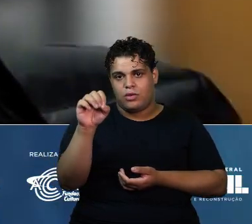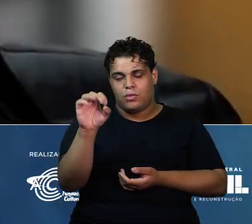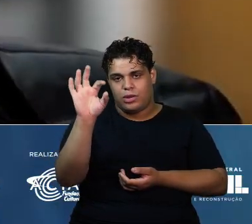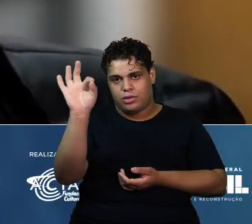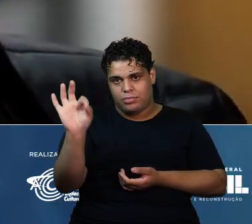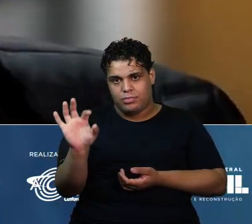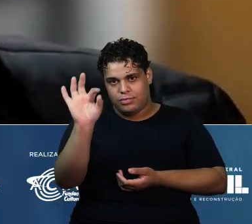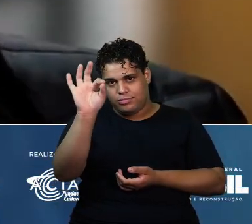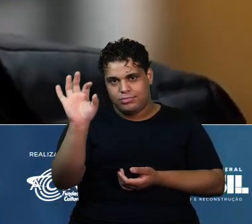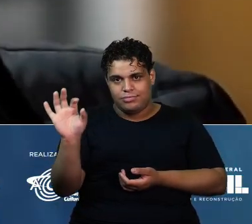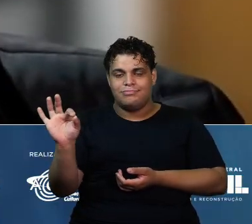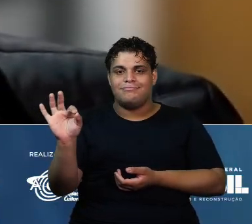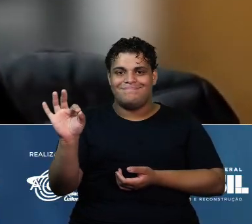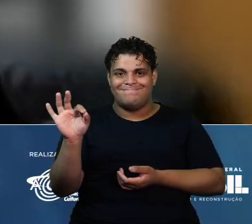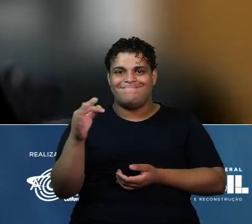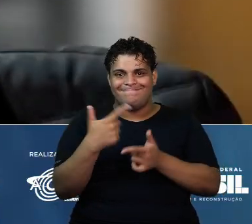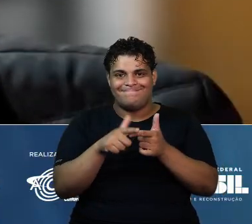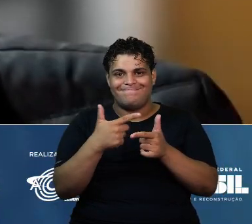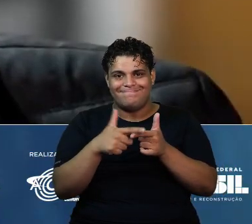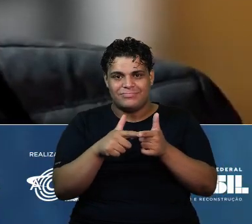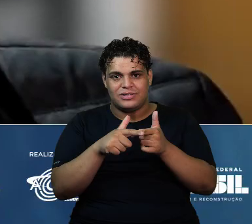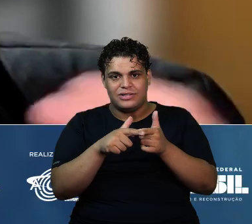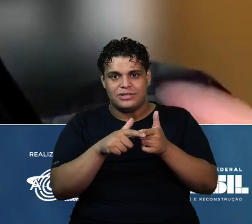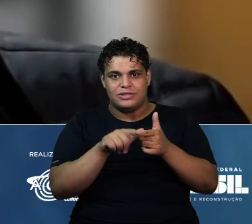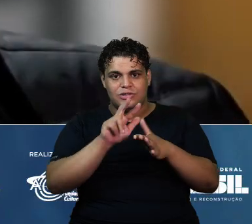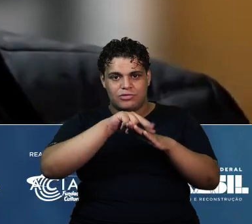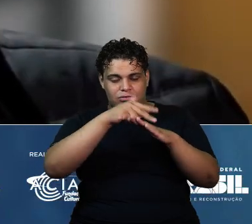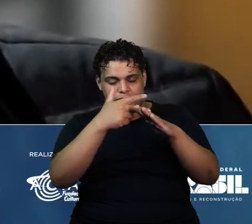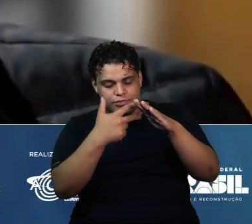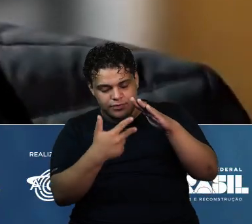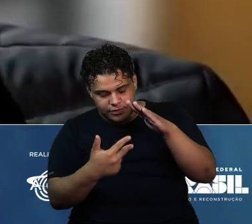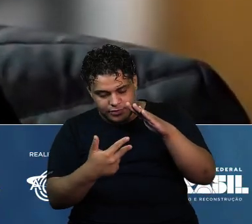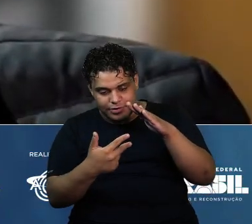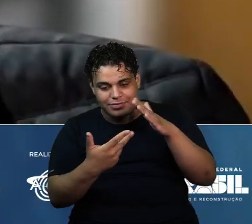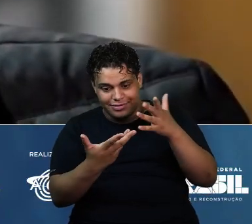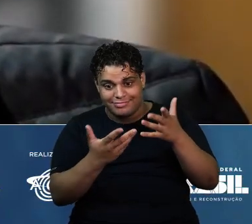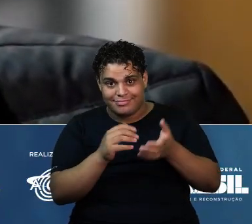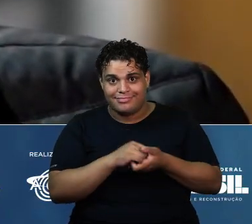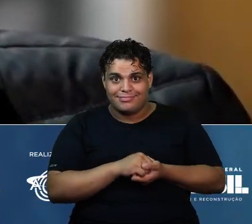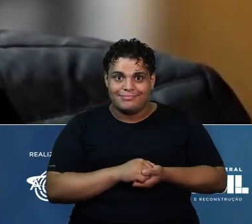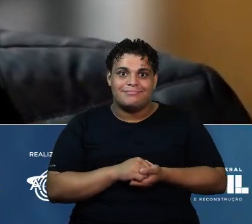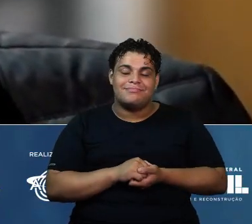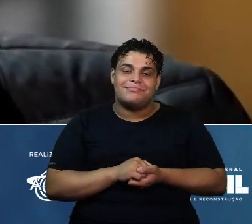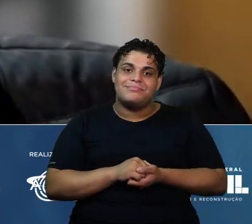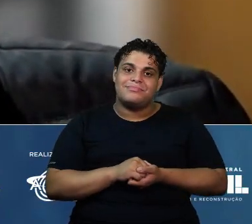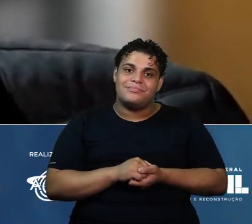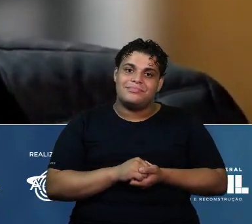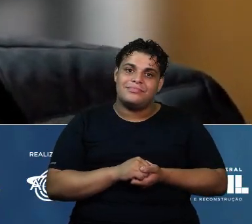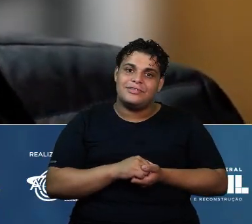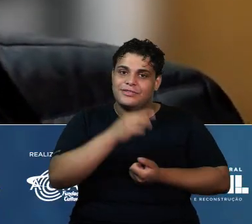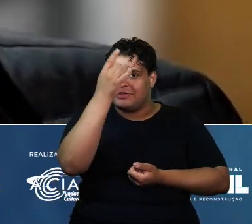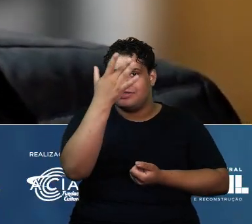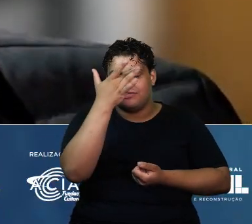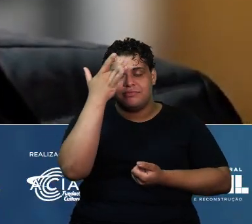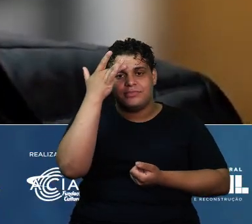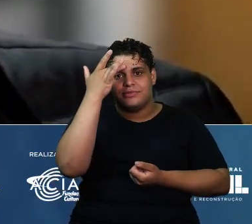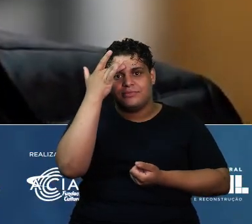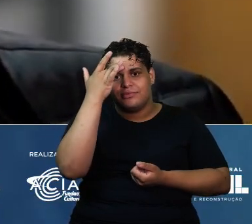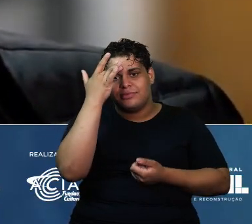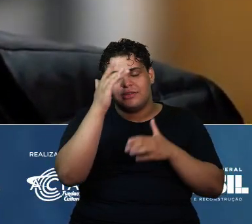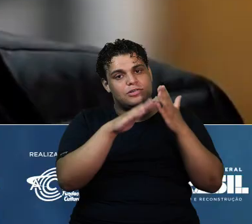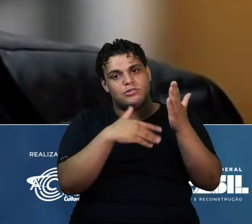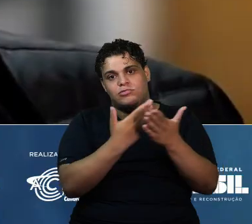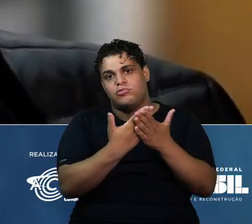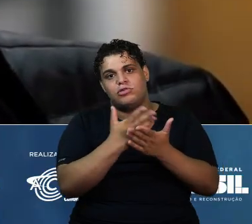você falar um pouquinho antes disso facilita, né, que as escolas já falam o